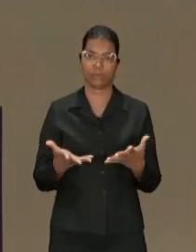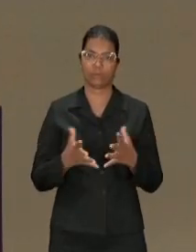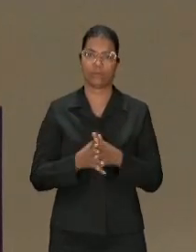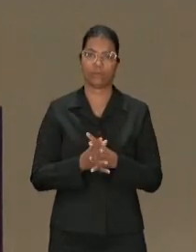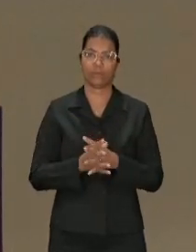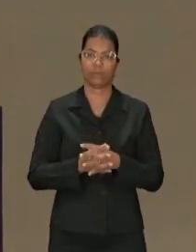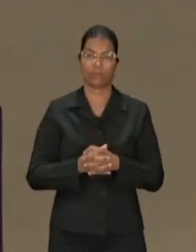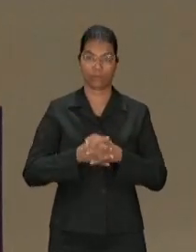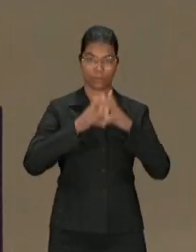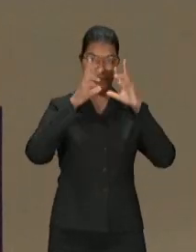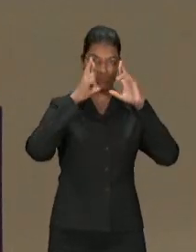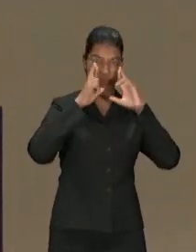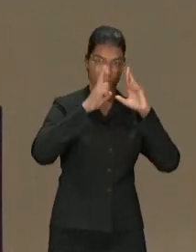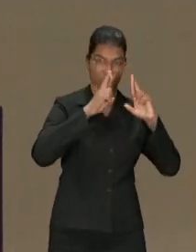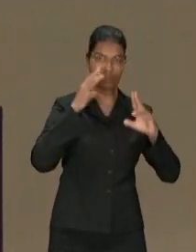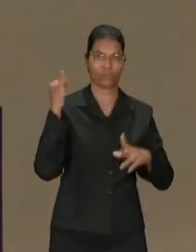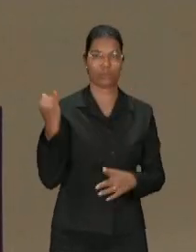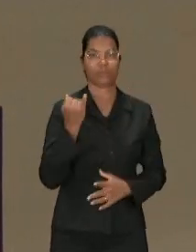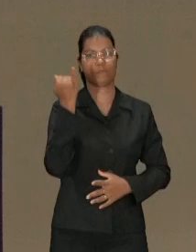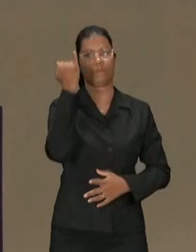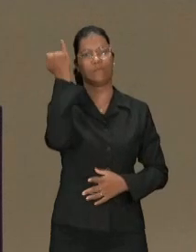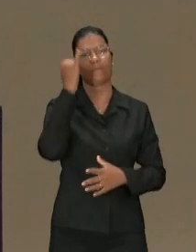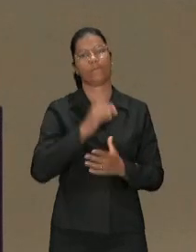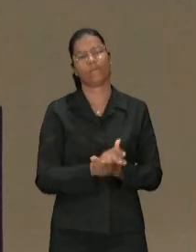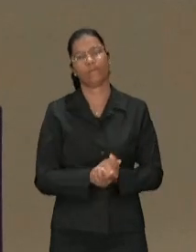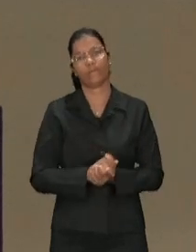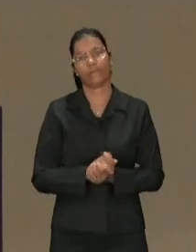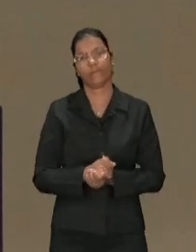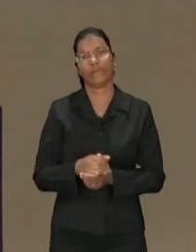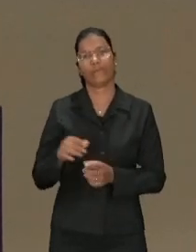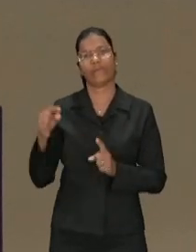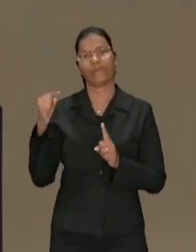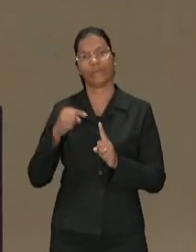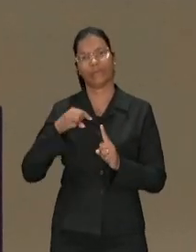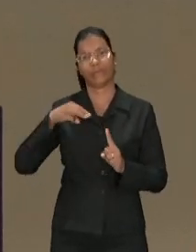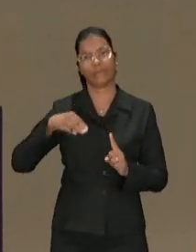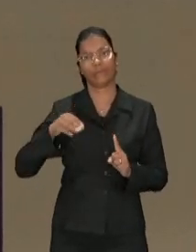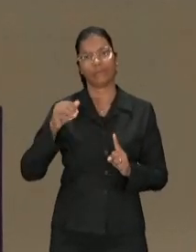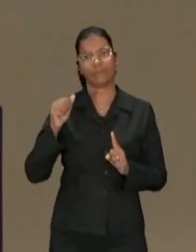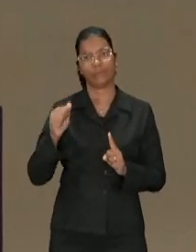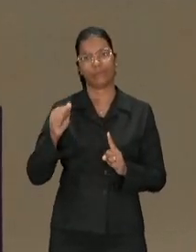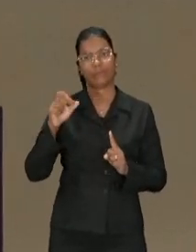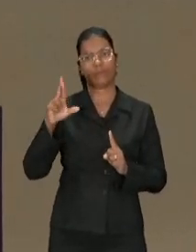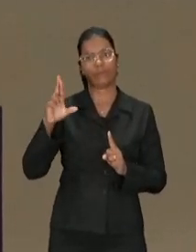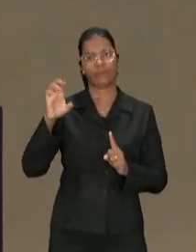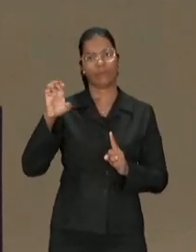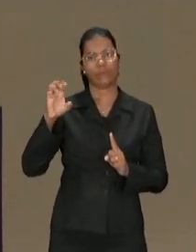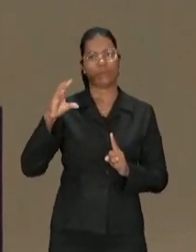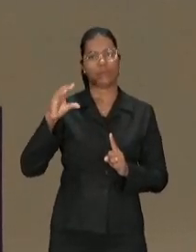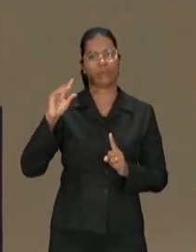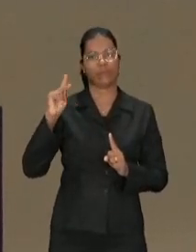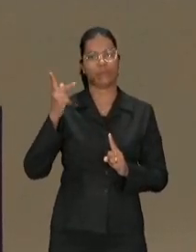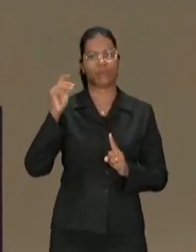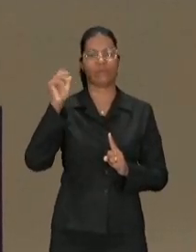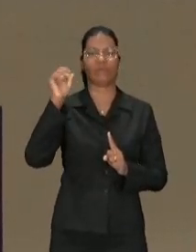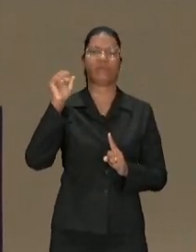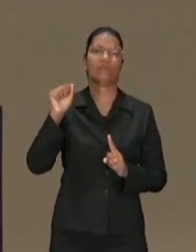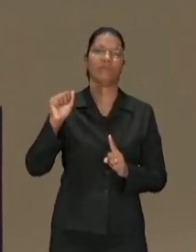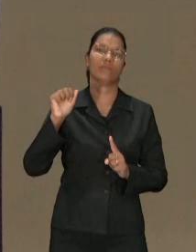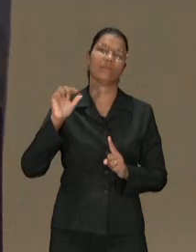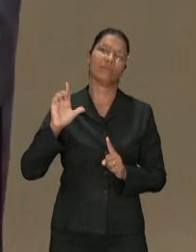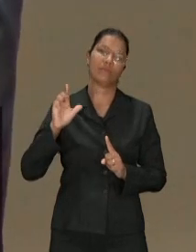cidadania. E o Marechal Cândido Rondon foi um precursor no nosso país e fez um